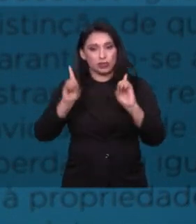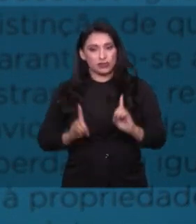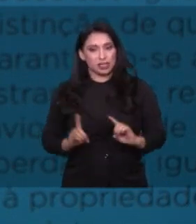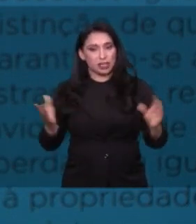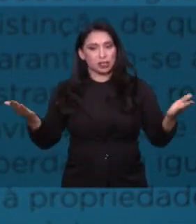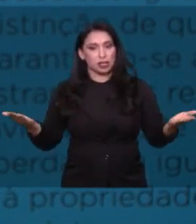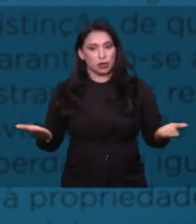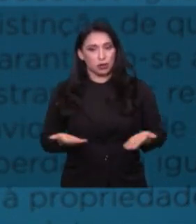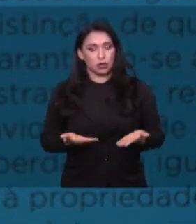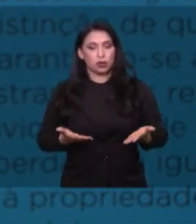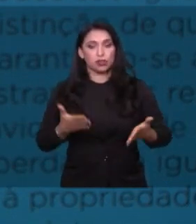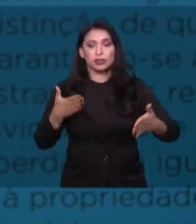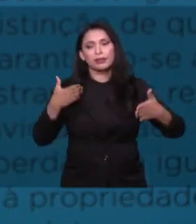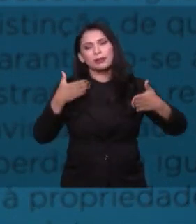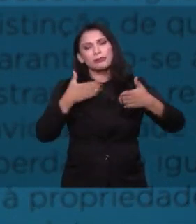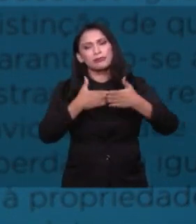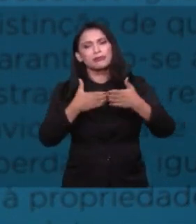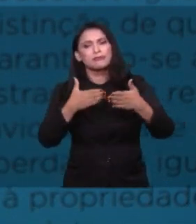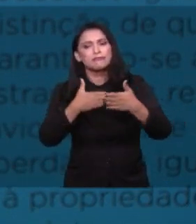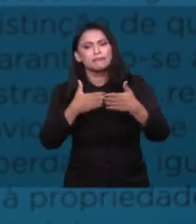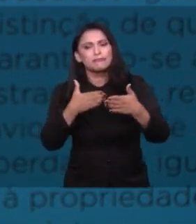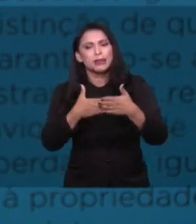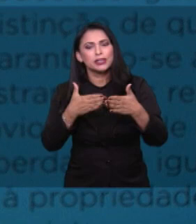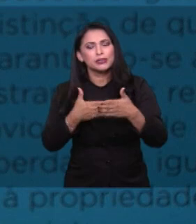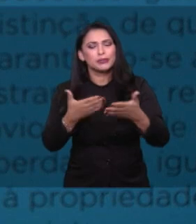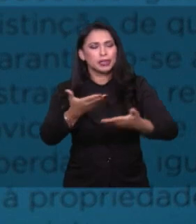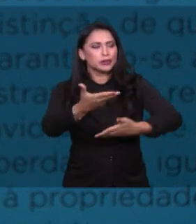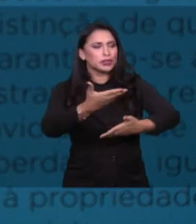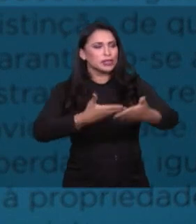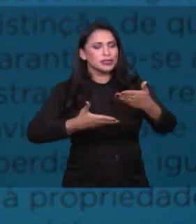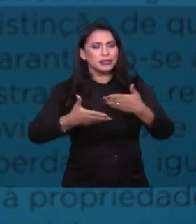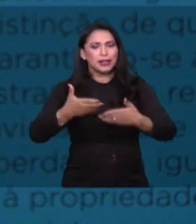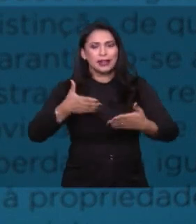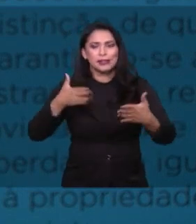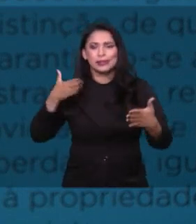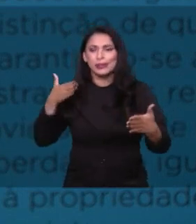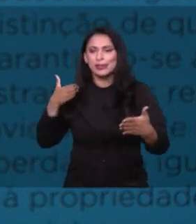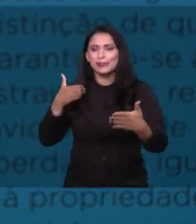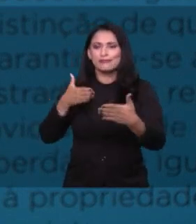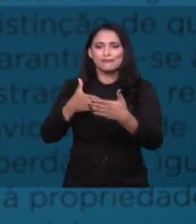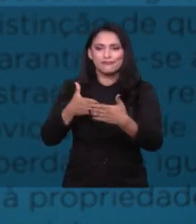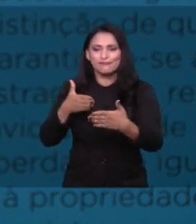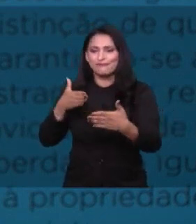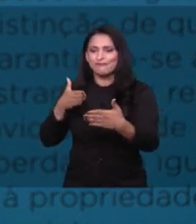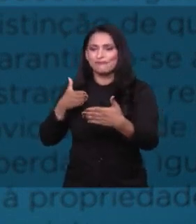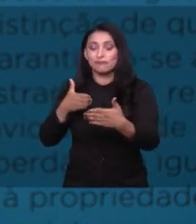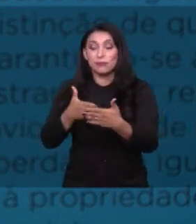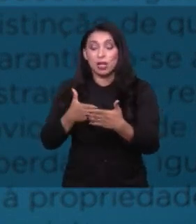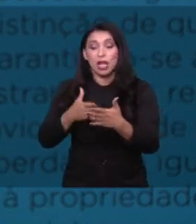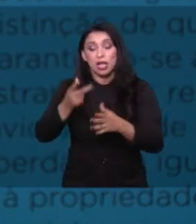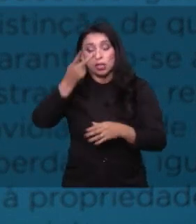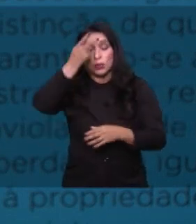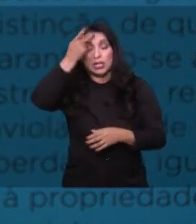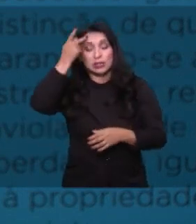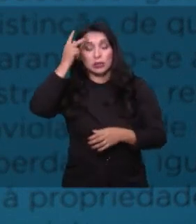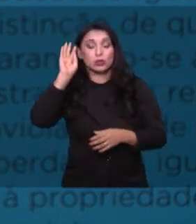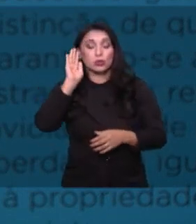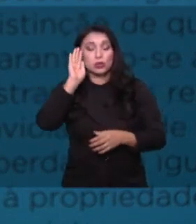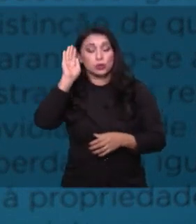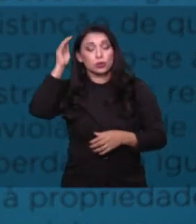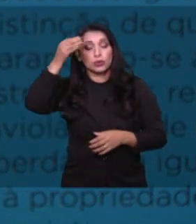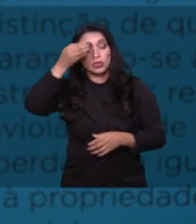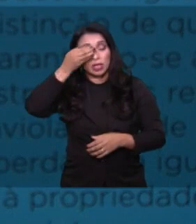tem os impedimentos em interação com as barreiras. Então, as pessoas surdo-cegas são pessoas